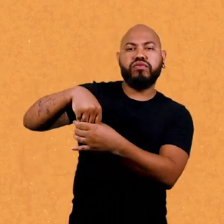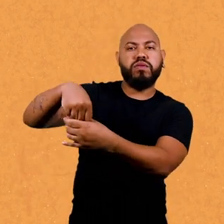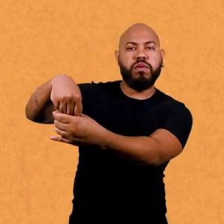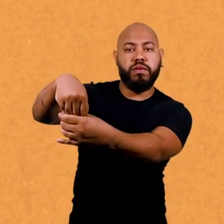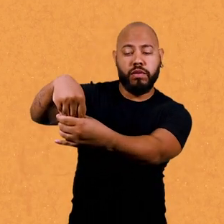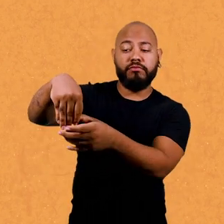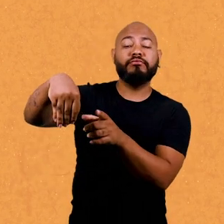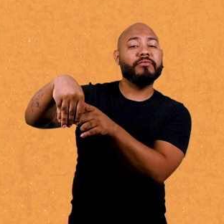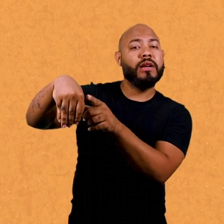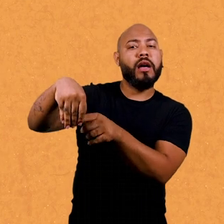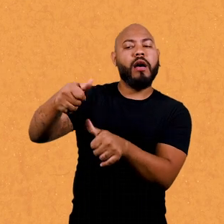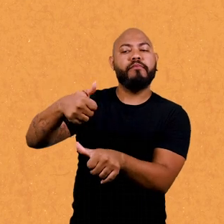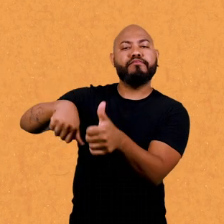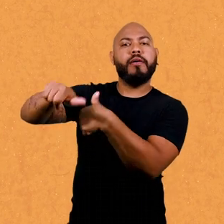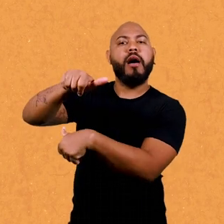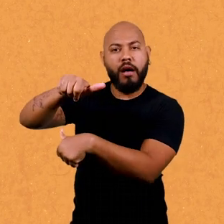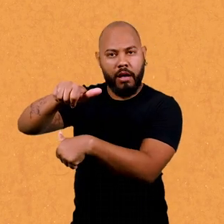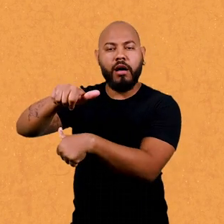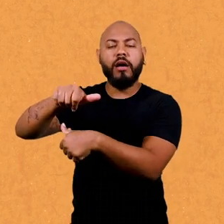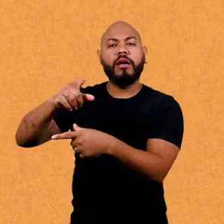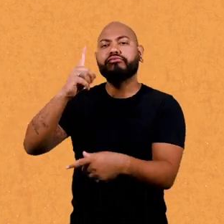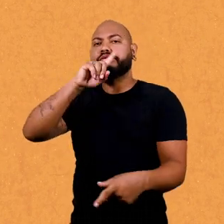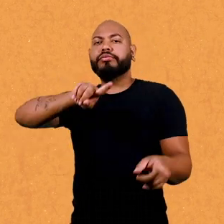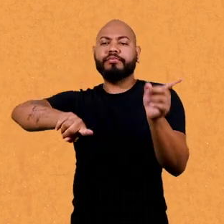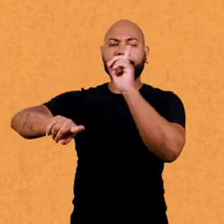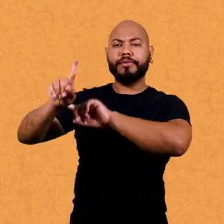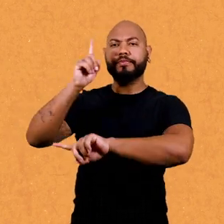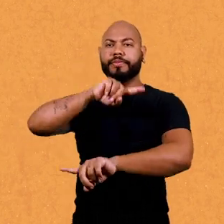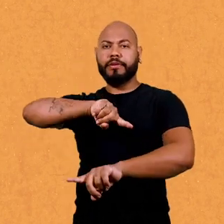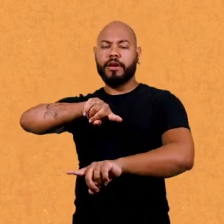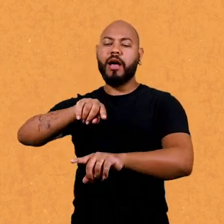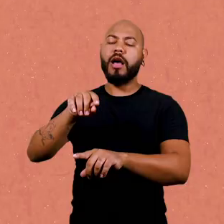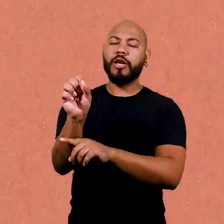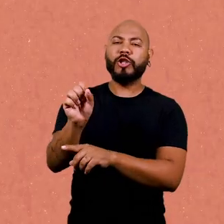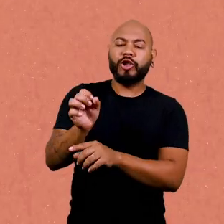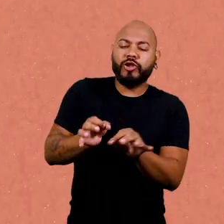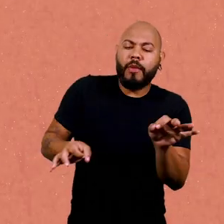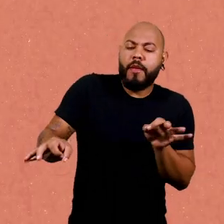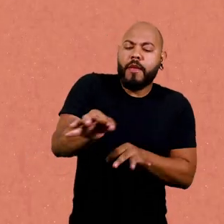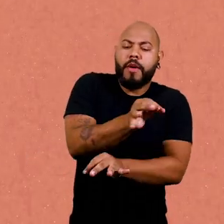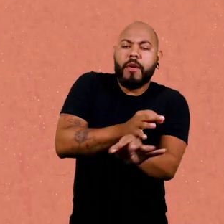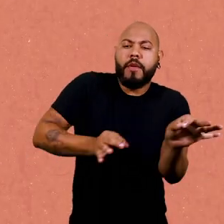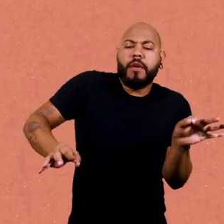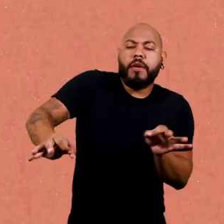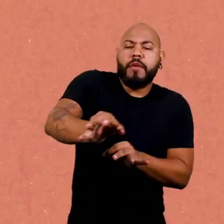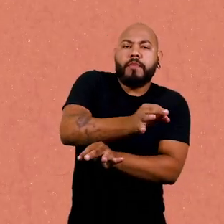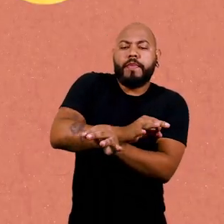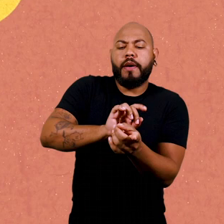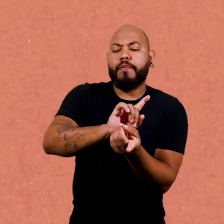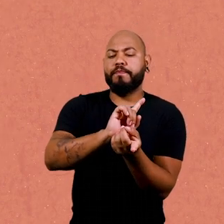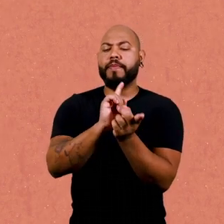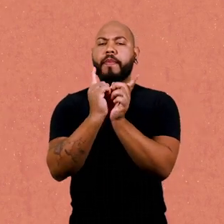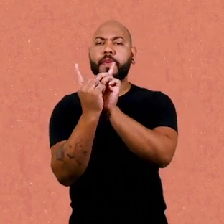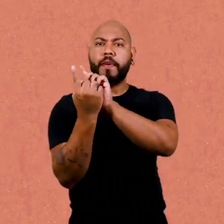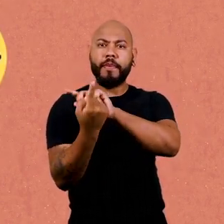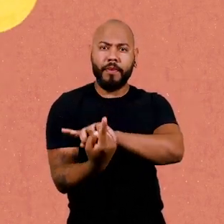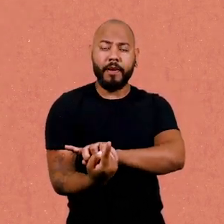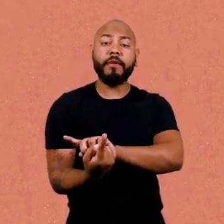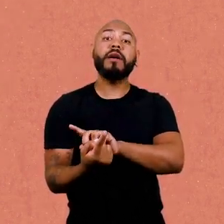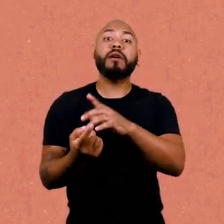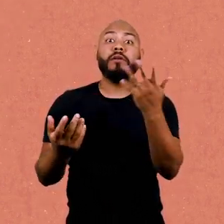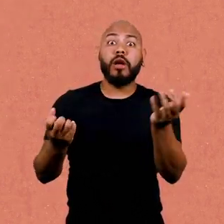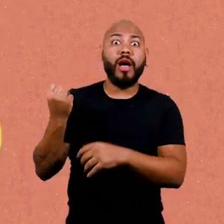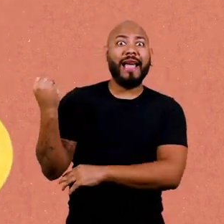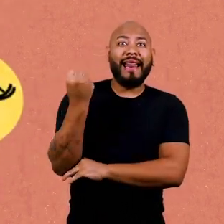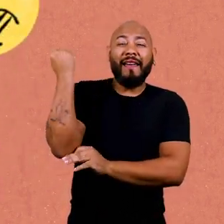ocorre devido a uma alteração no gene da globina. E o aspecto mais grave da doença é quando o